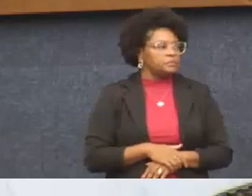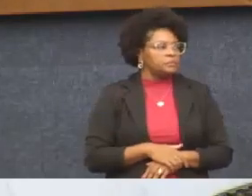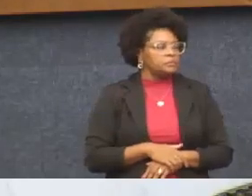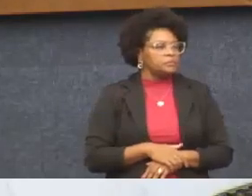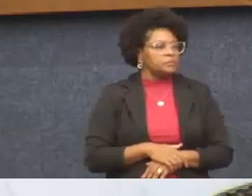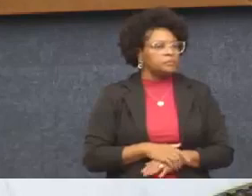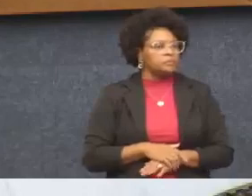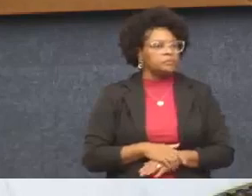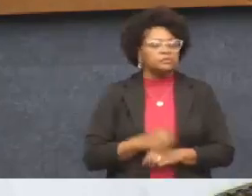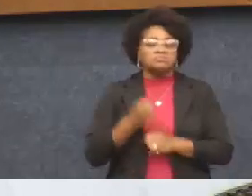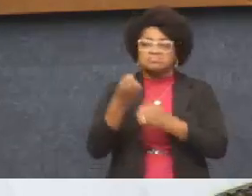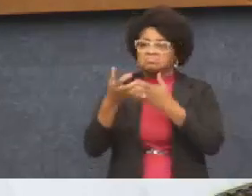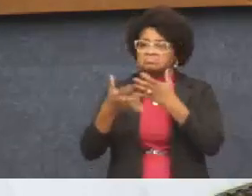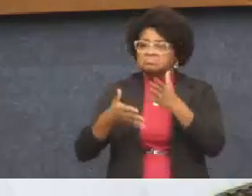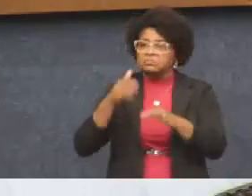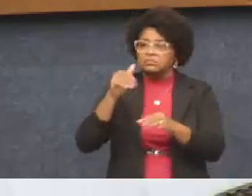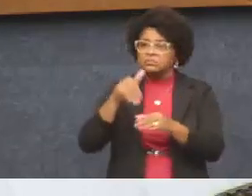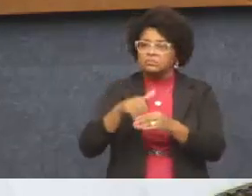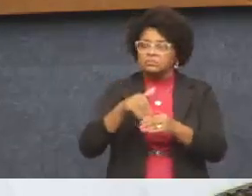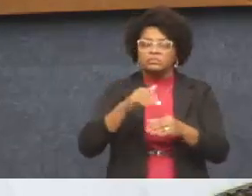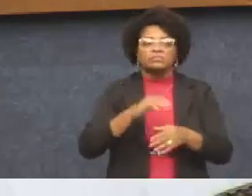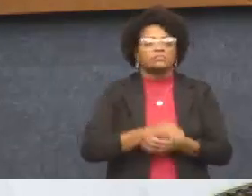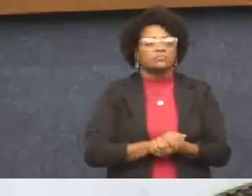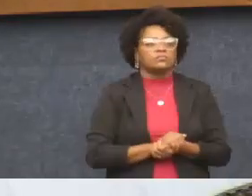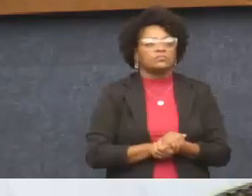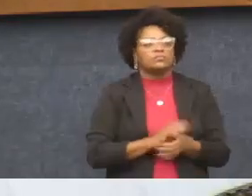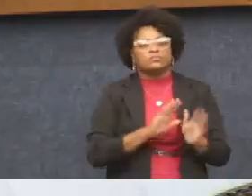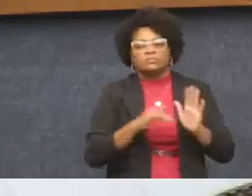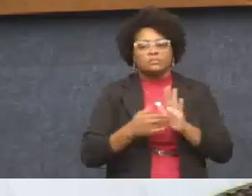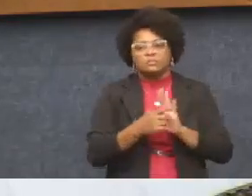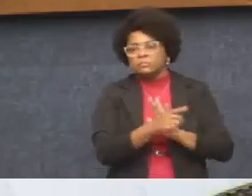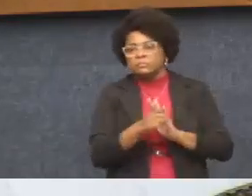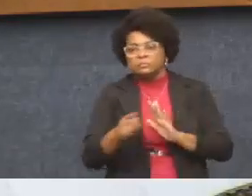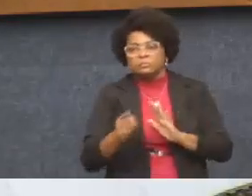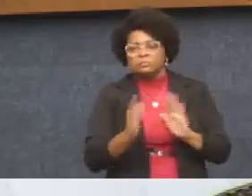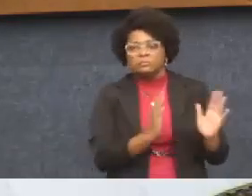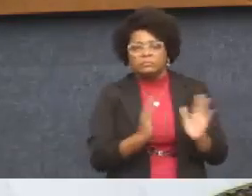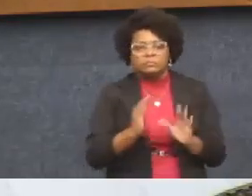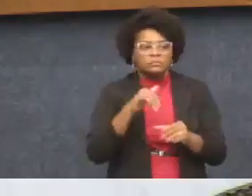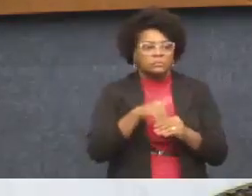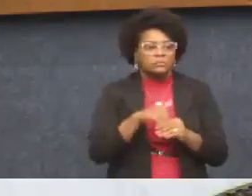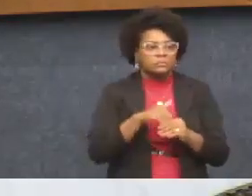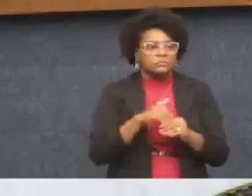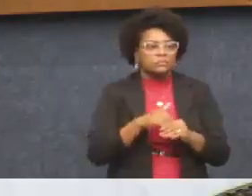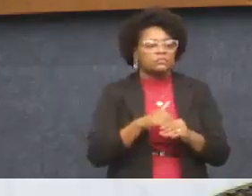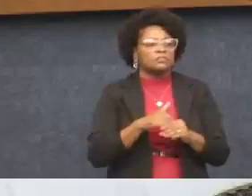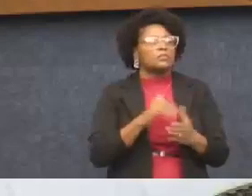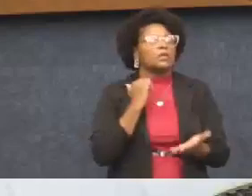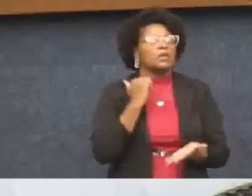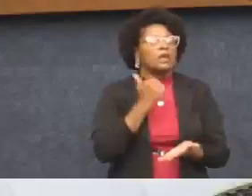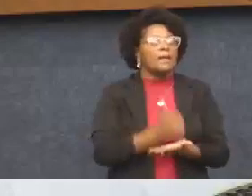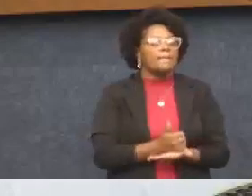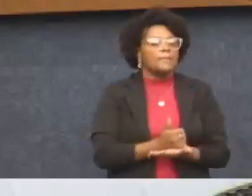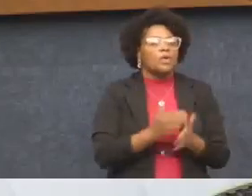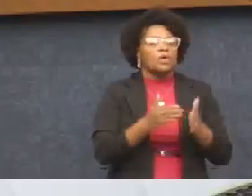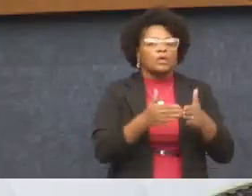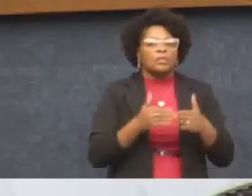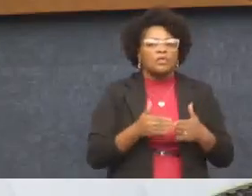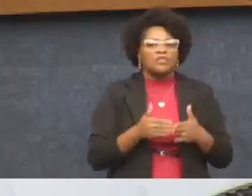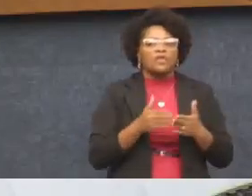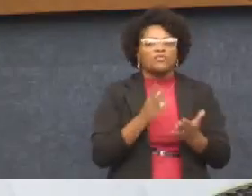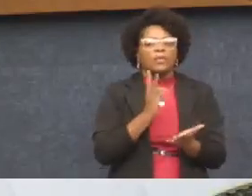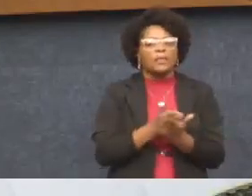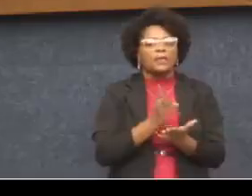Em discussão e votação, senhoras vereadoras, senhores vereadores, estamos no processo de votação. Os favoráveis permaneçam como estão, os contrários se